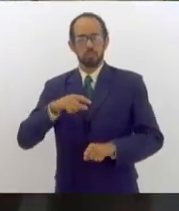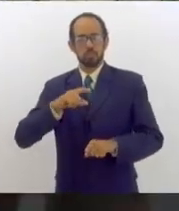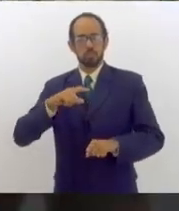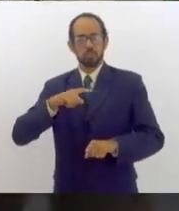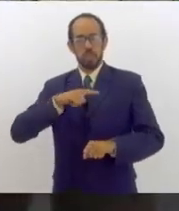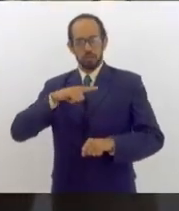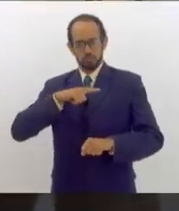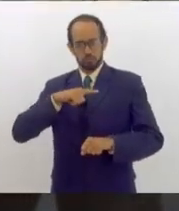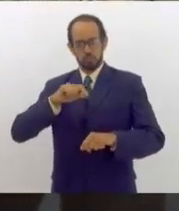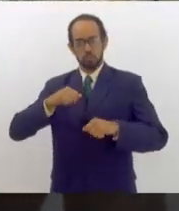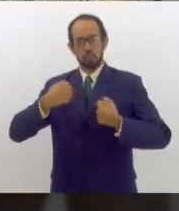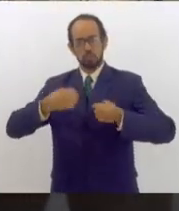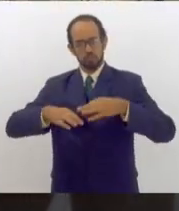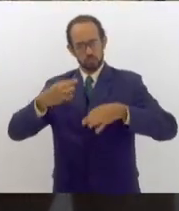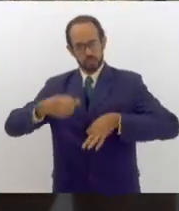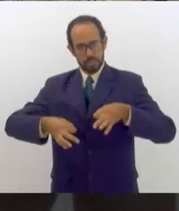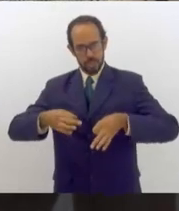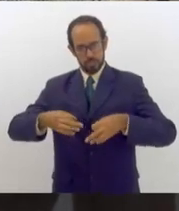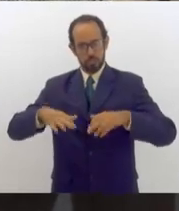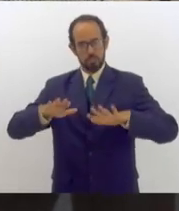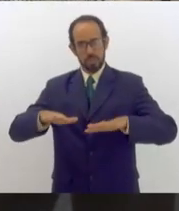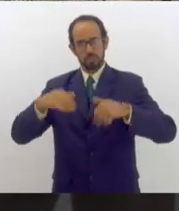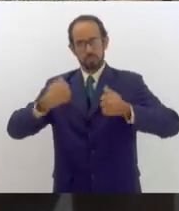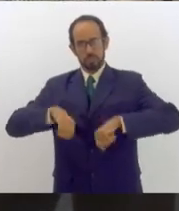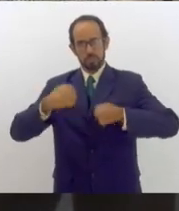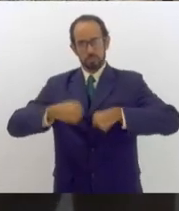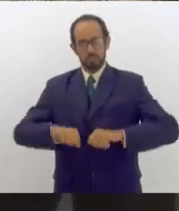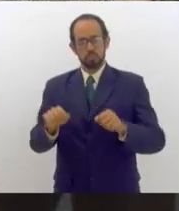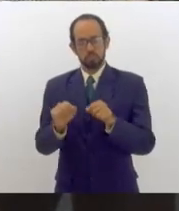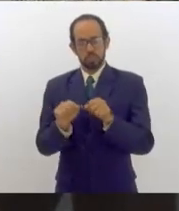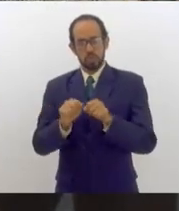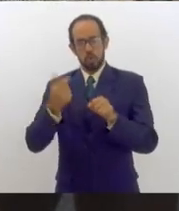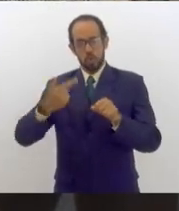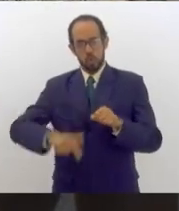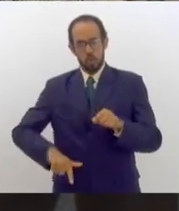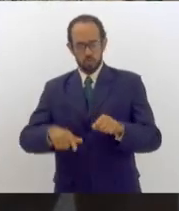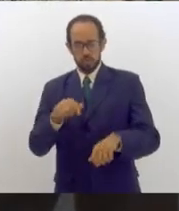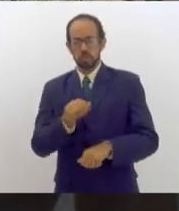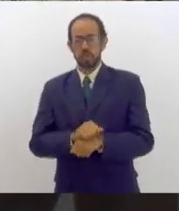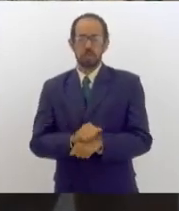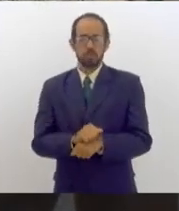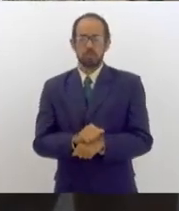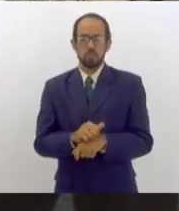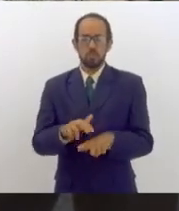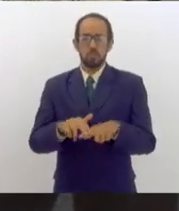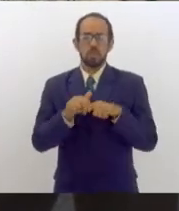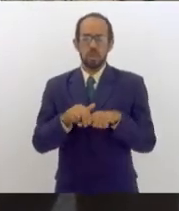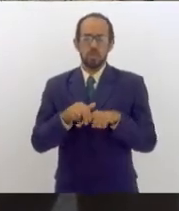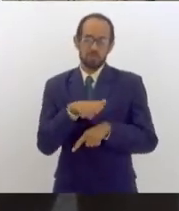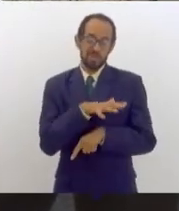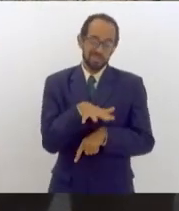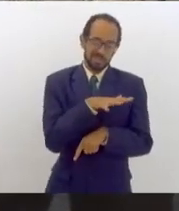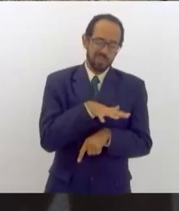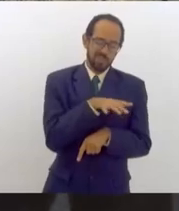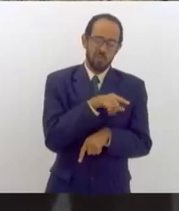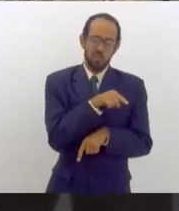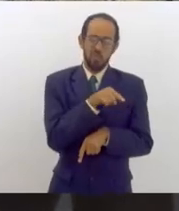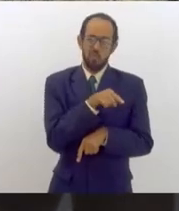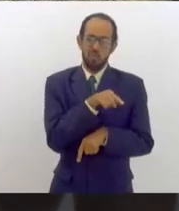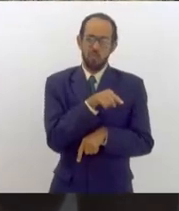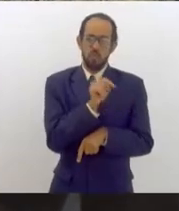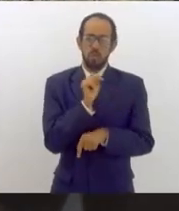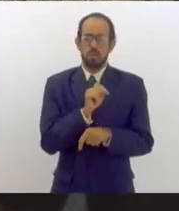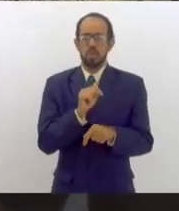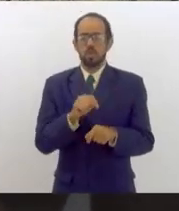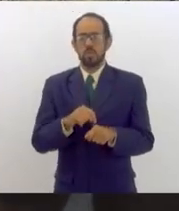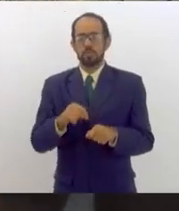mas é preciso ter mais uma várias específica para violência doméstica familiar naquela nessa localidade